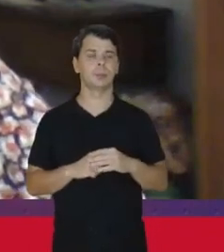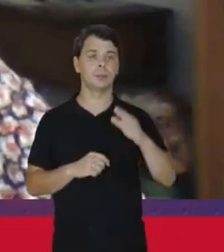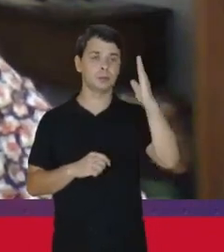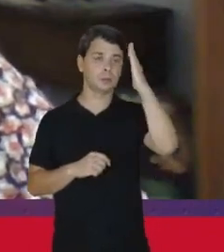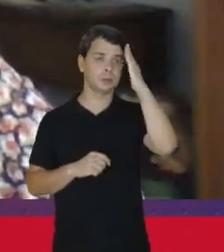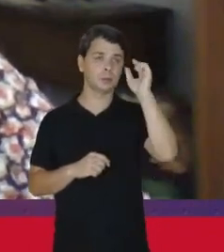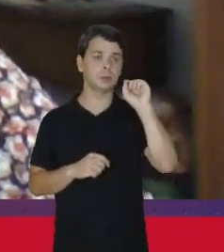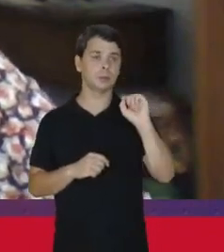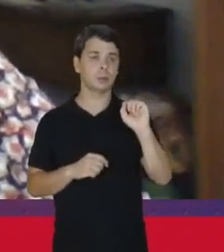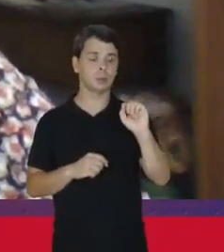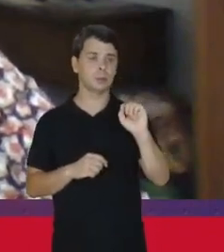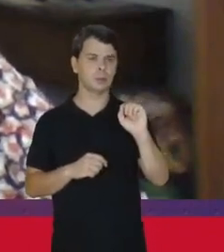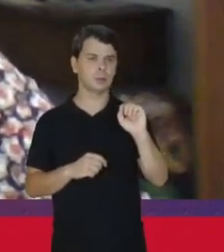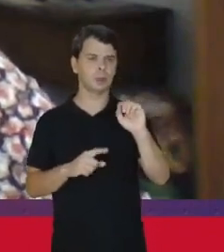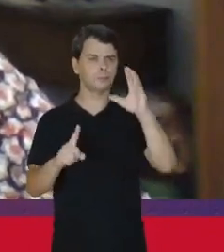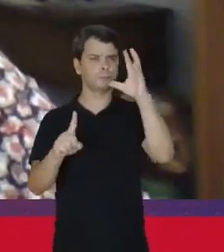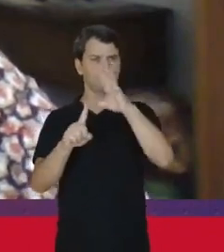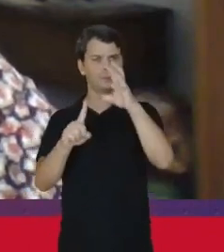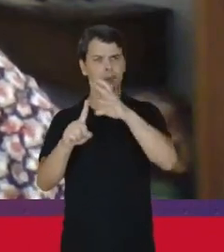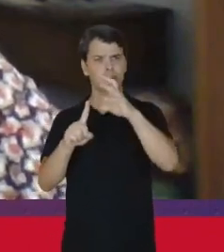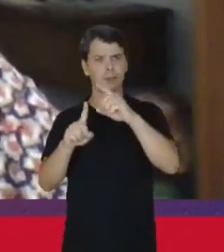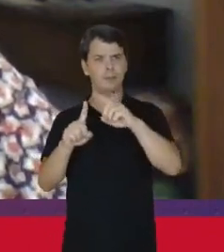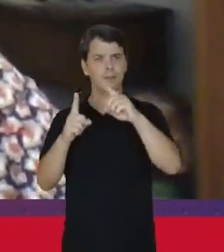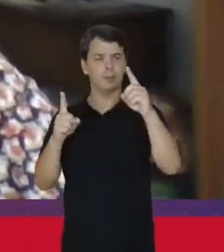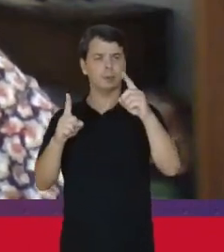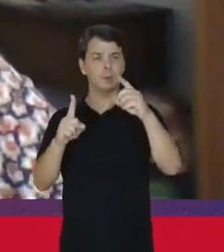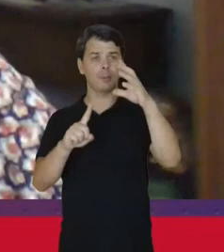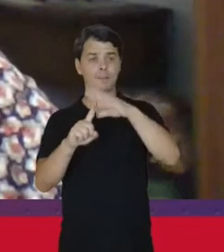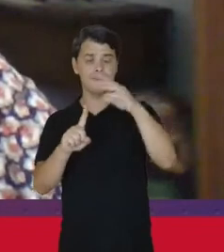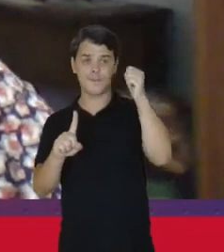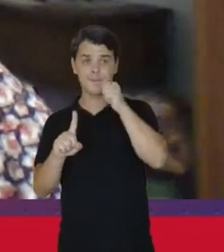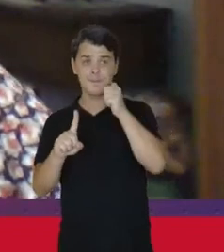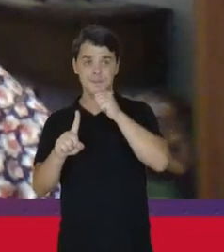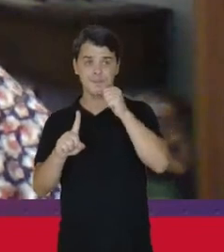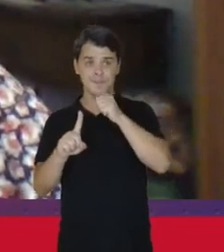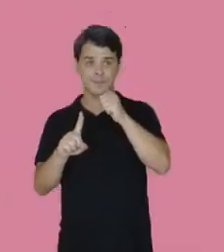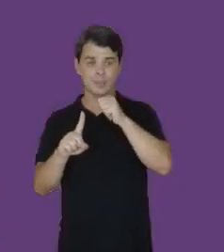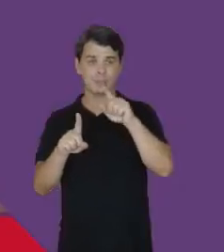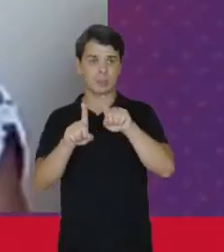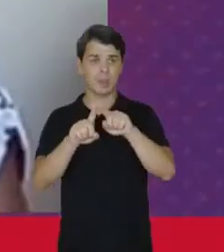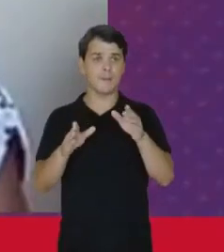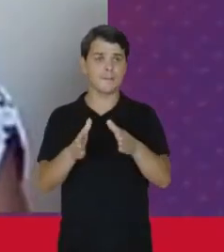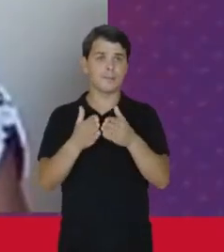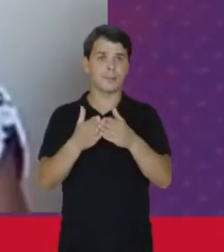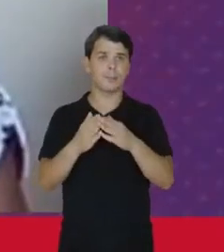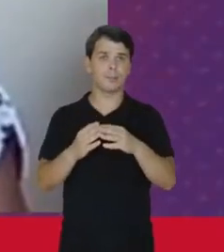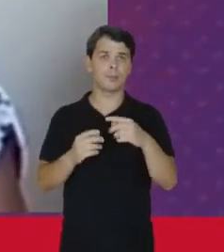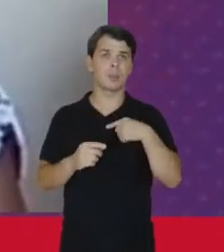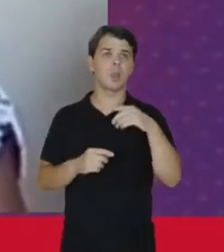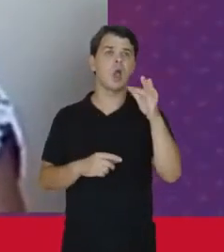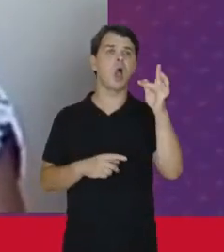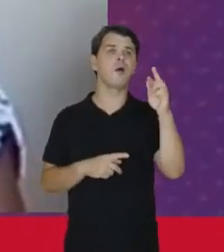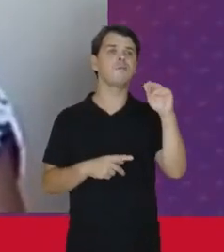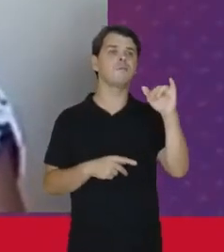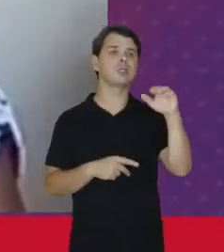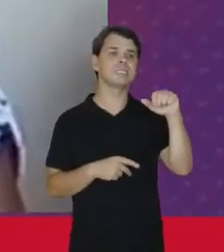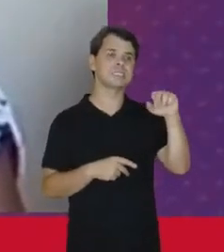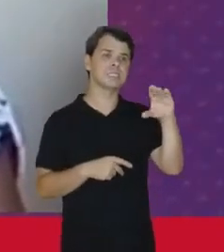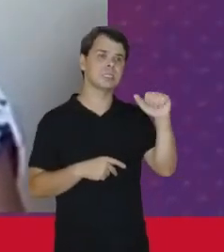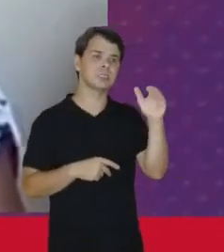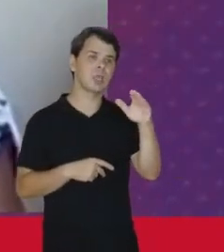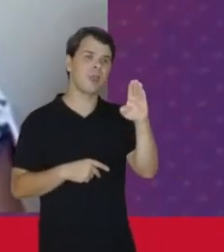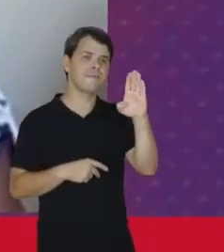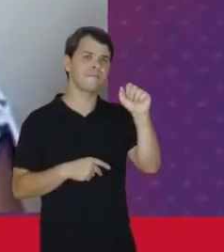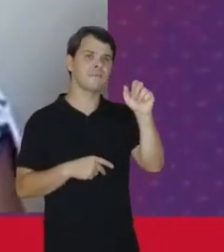sabendo que o impacto maior é sobre as mulheres e as mulheres pobres. Eu sou Francisca Vieira de